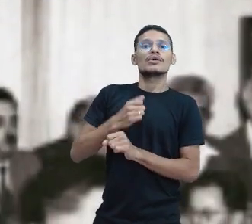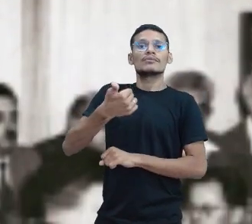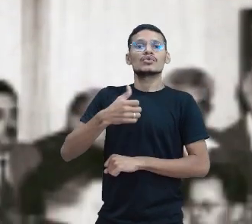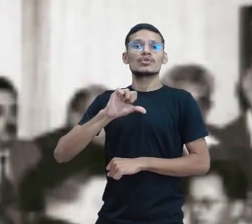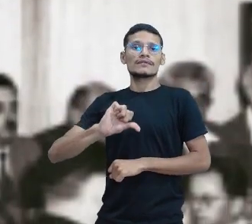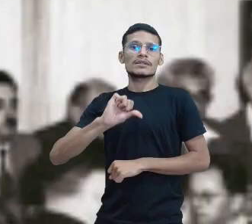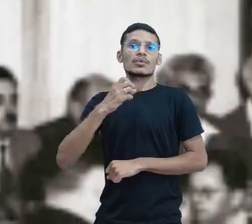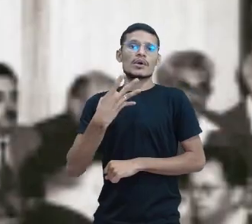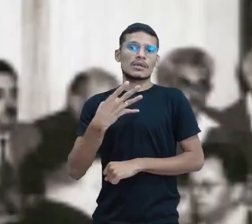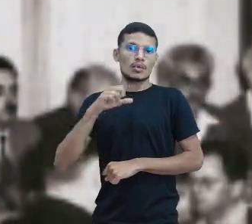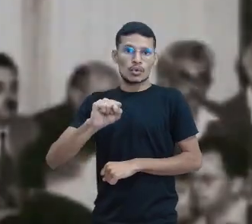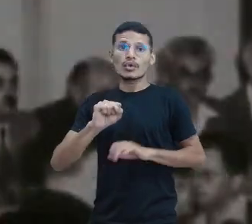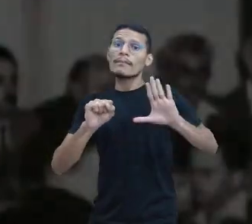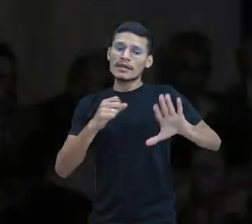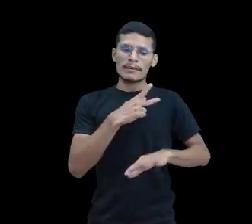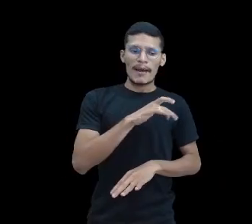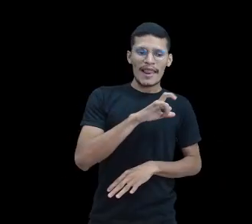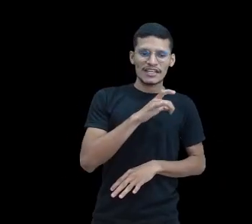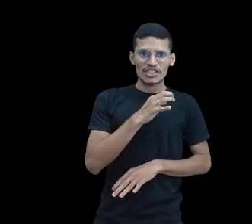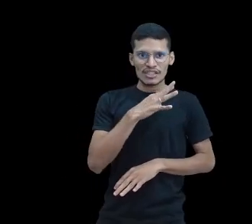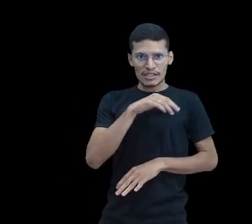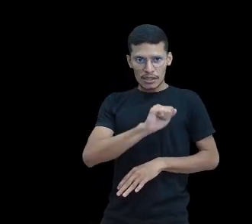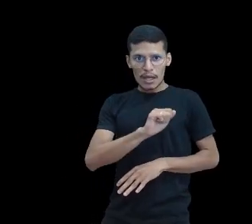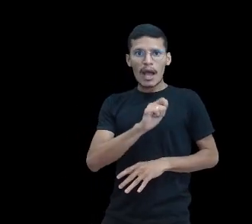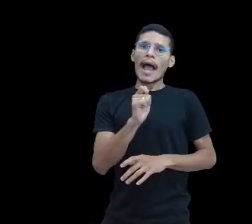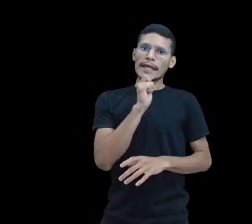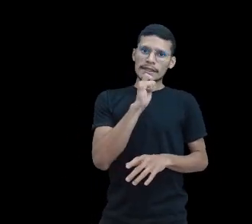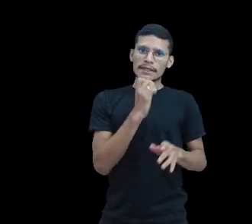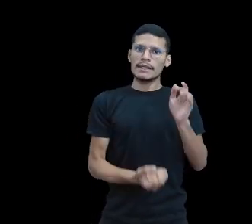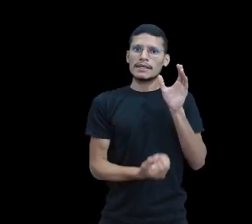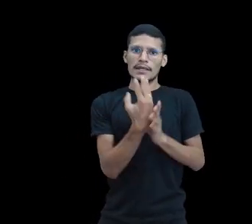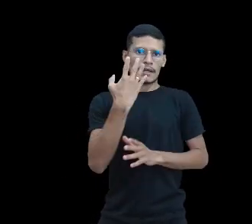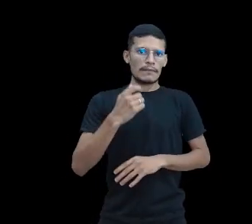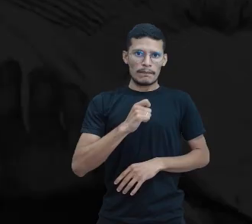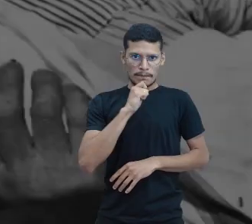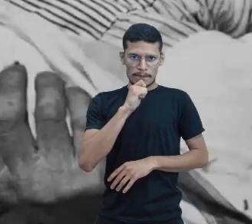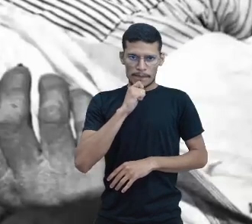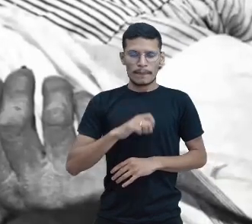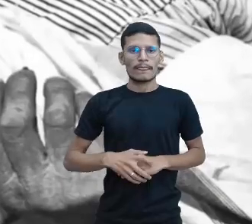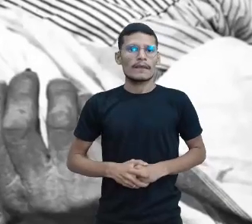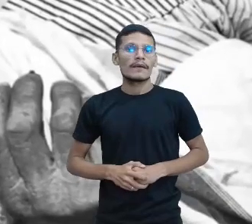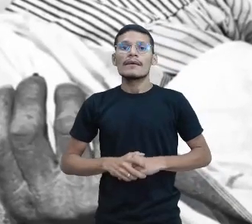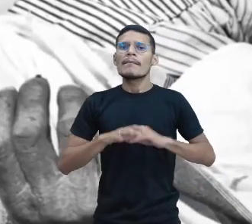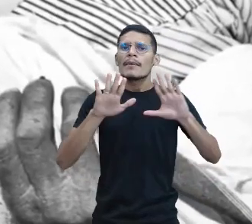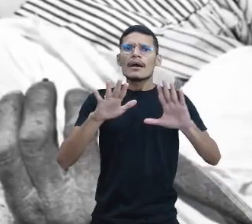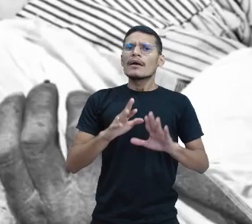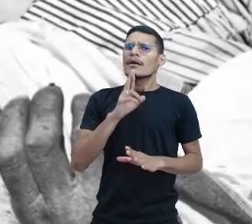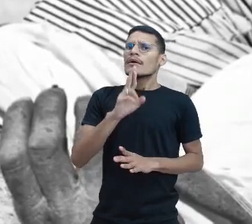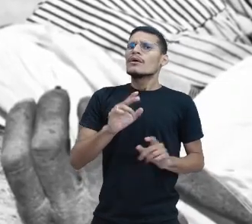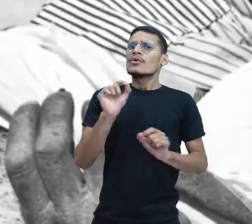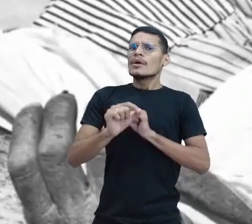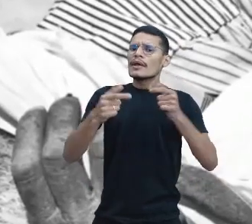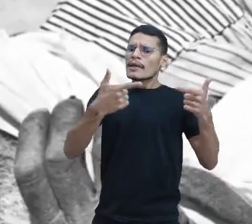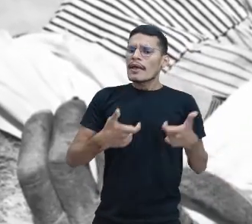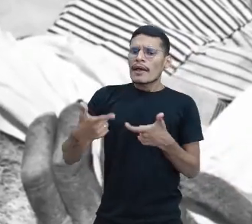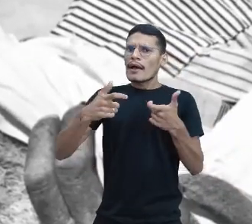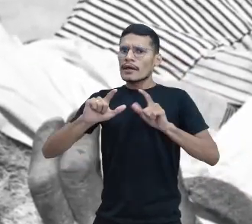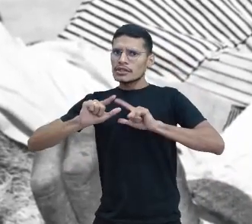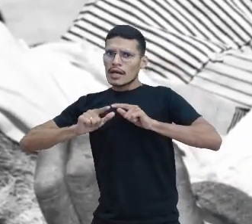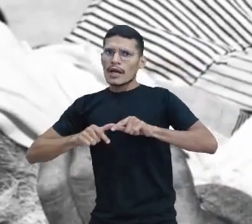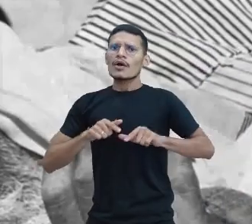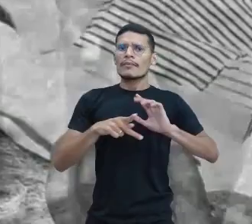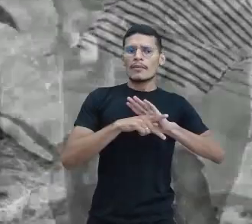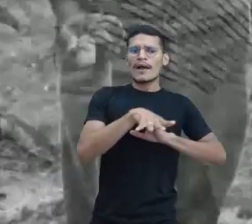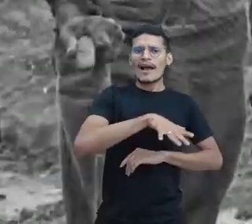mas um Estado árabe palestino ainda está para ser criado. Como resultado da guerra entre Israel e os Estados